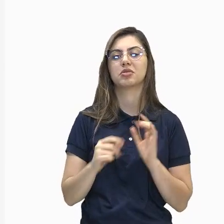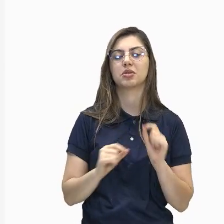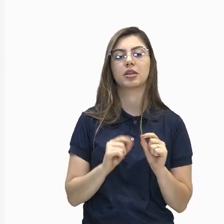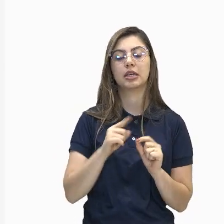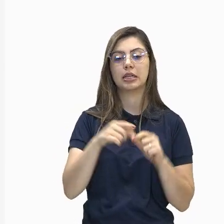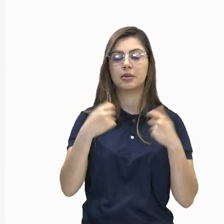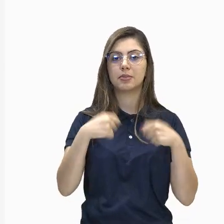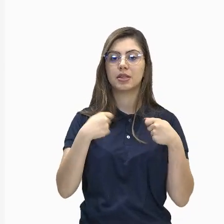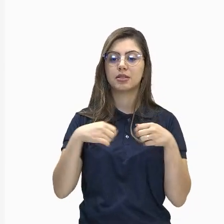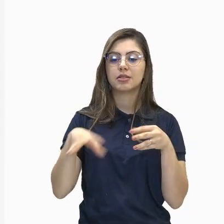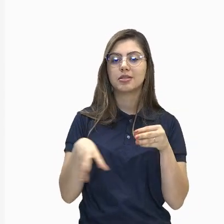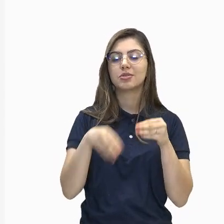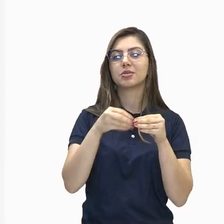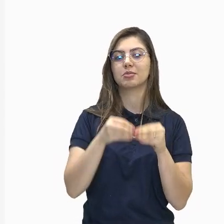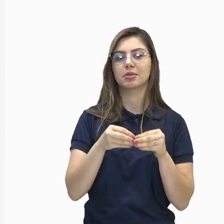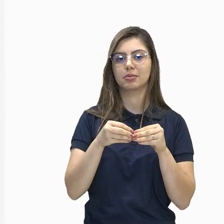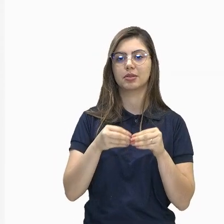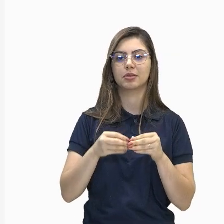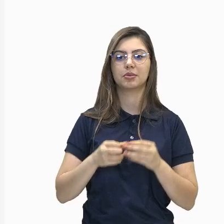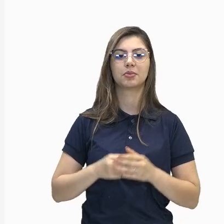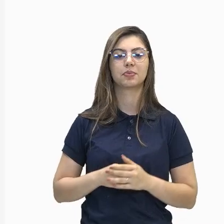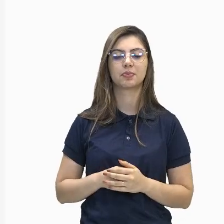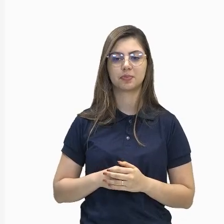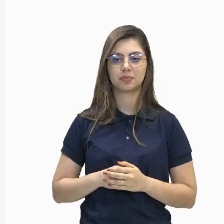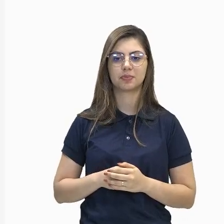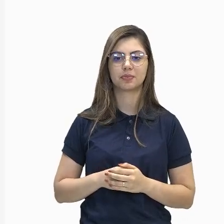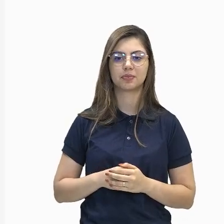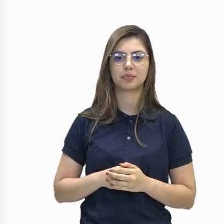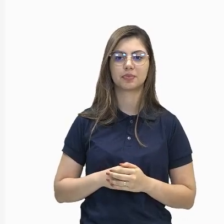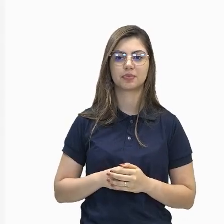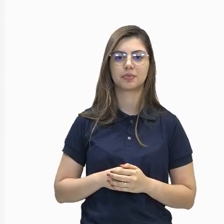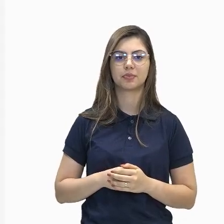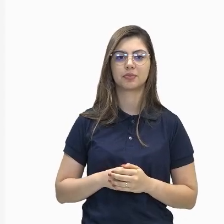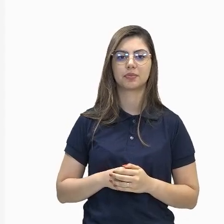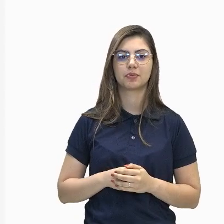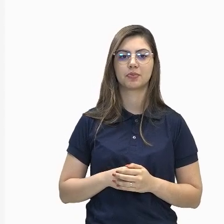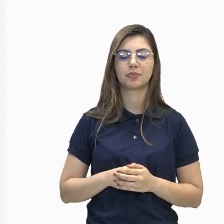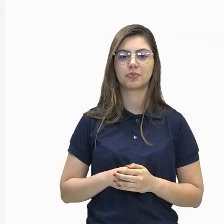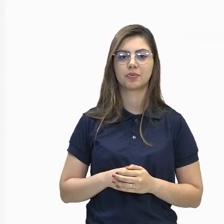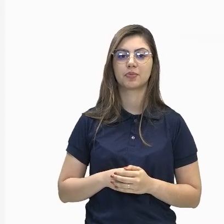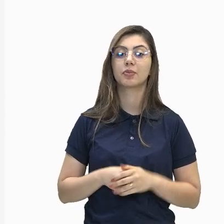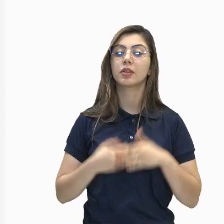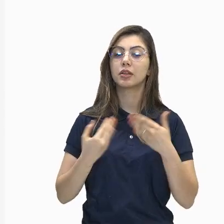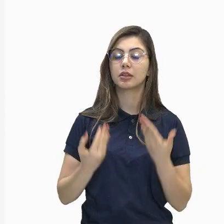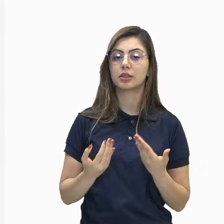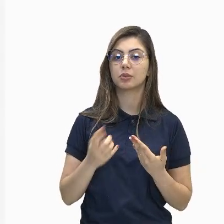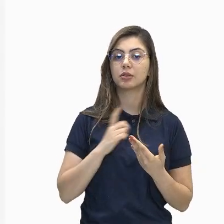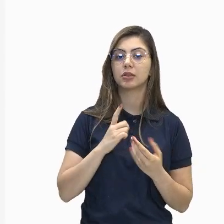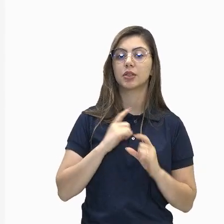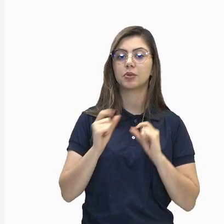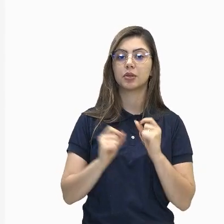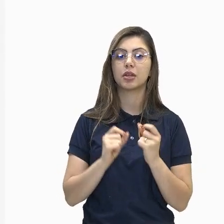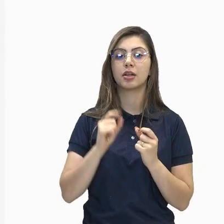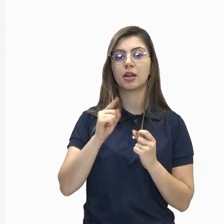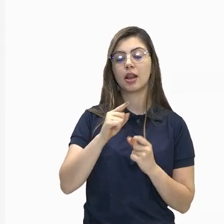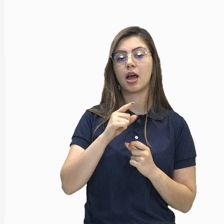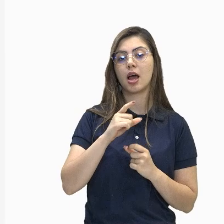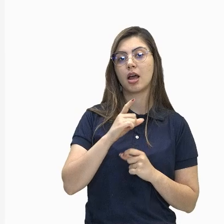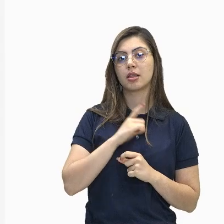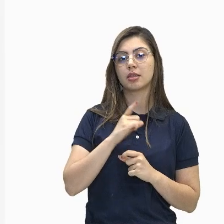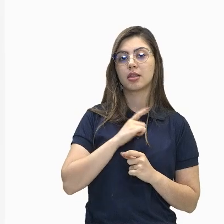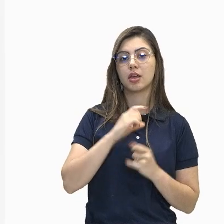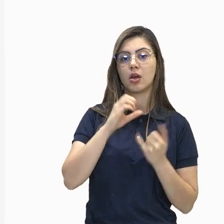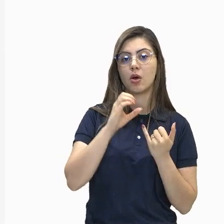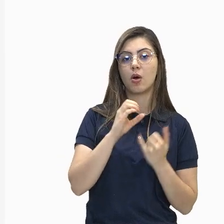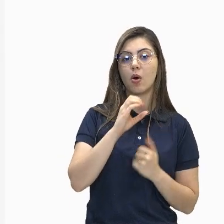de complemento. Ok? Então, chama-se objeto direto o complemento que se